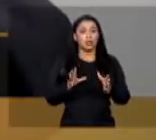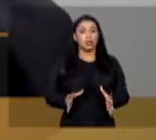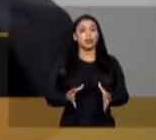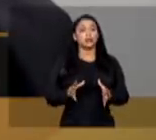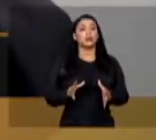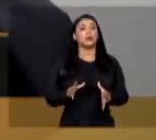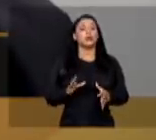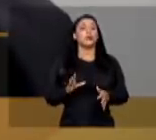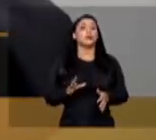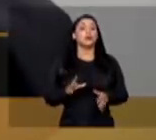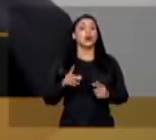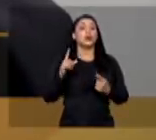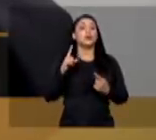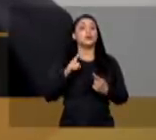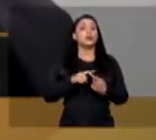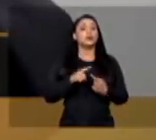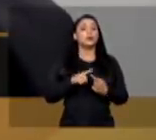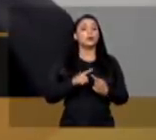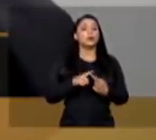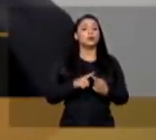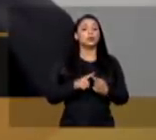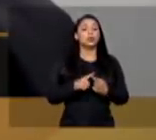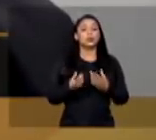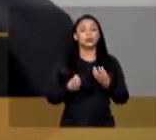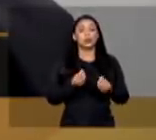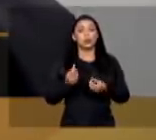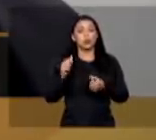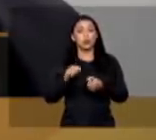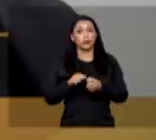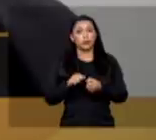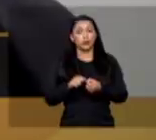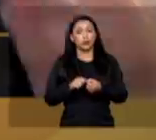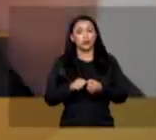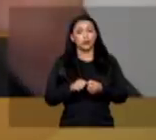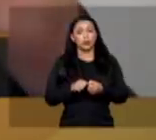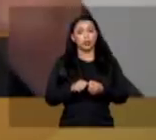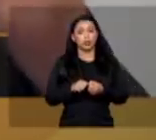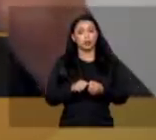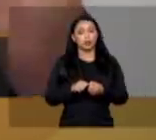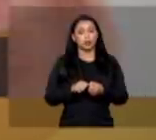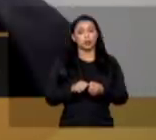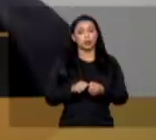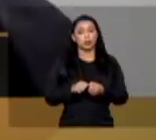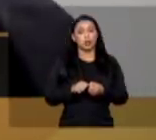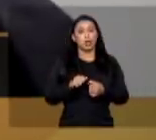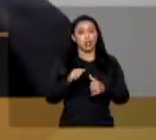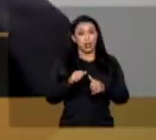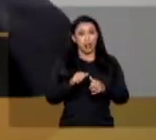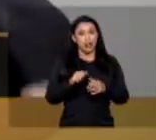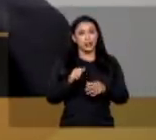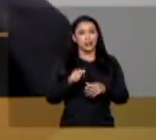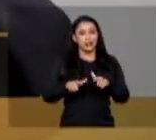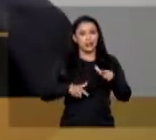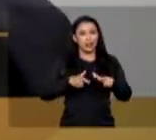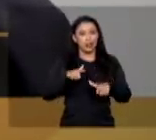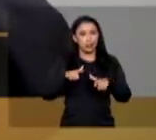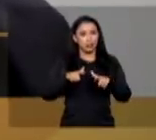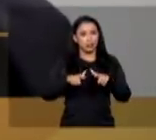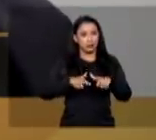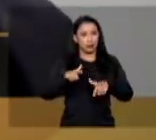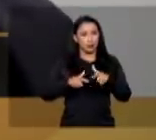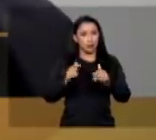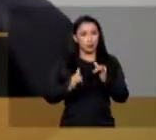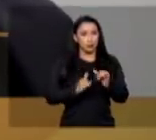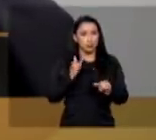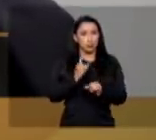reconhecer a tipicidade da conduta de explorar serviço clandestino de internet. Naqueles autos de fato proferi